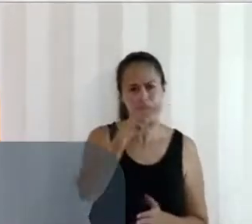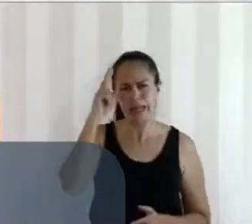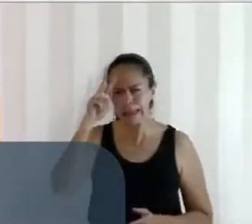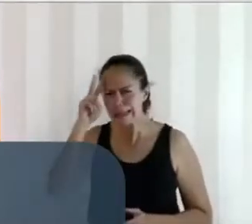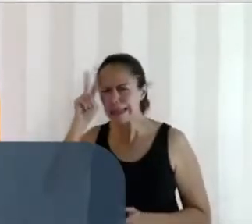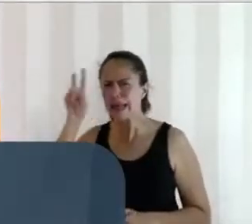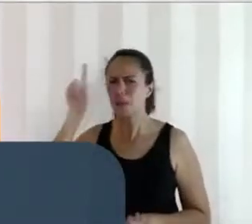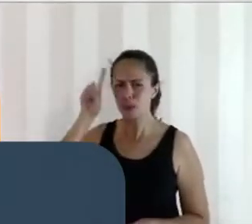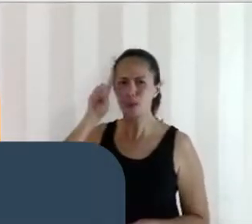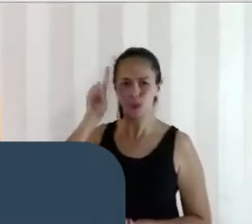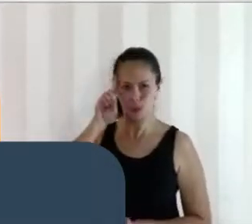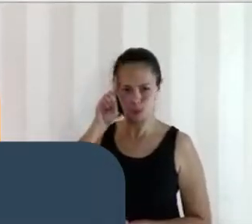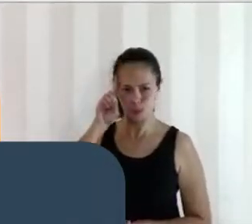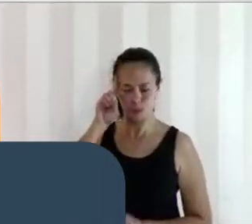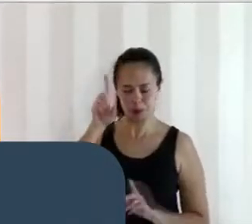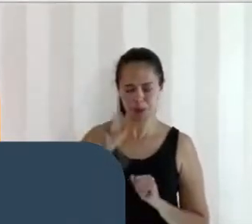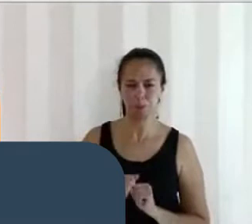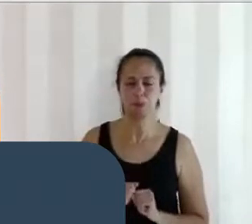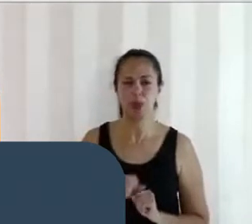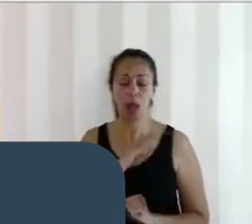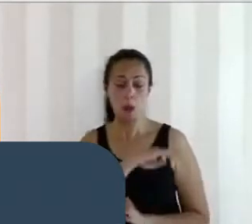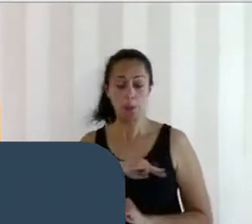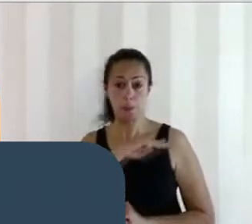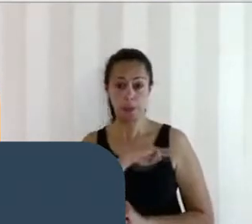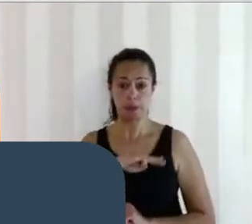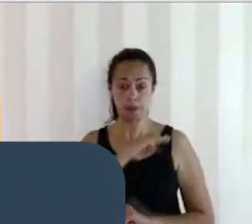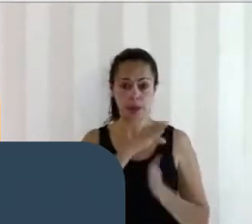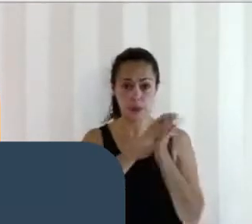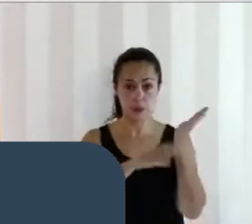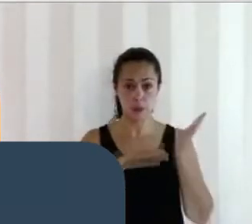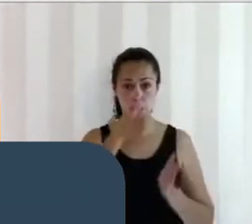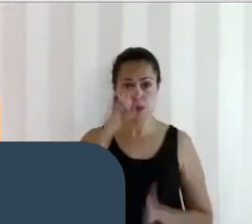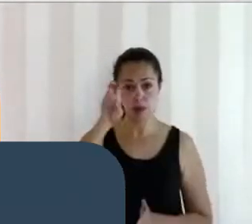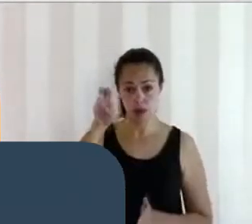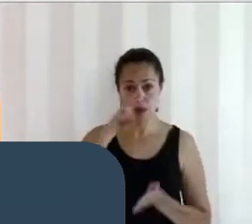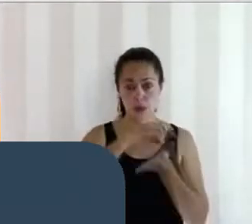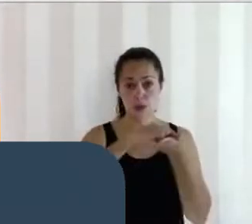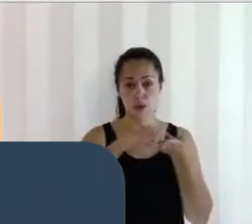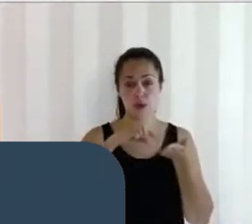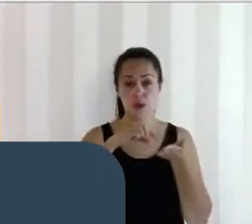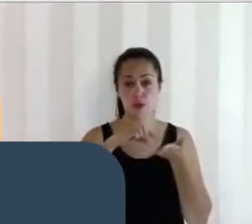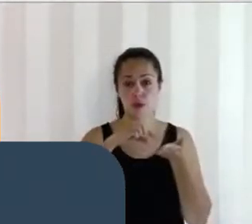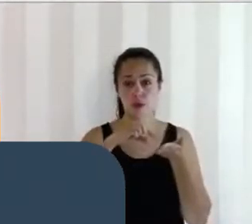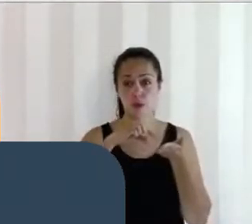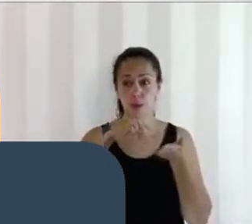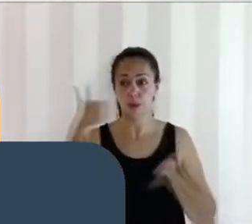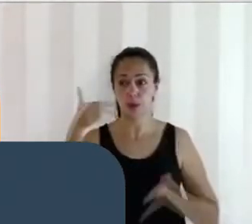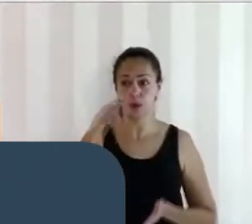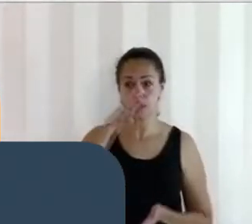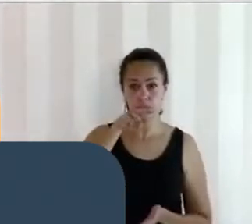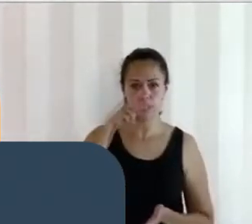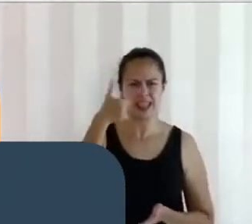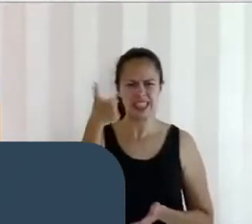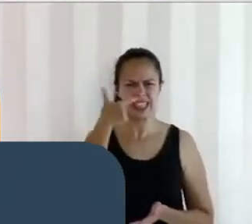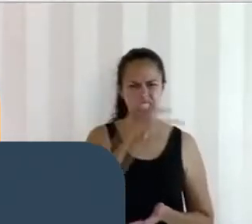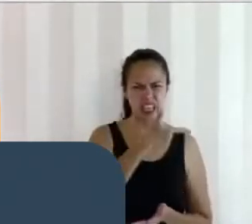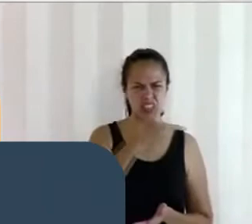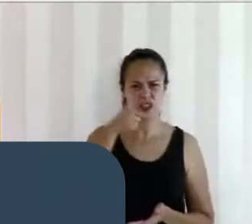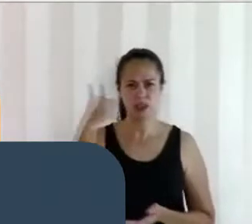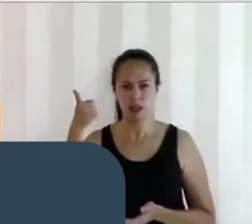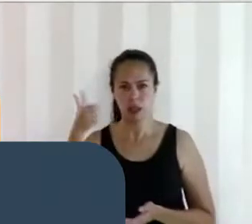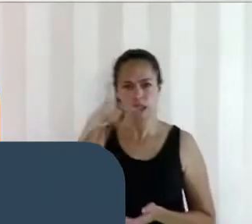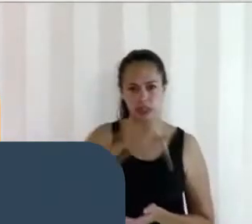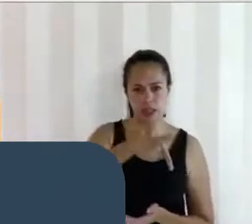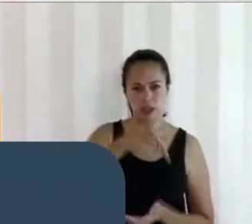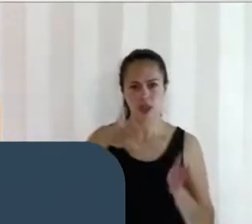em Mateus capítulo 5, versículos 17 a 20. Mateus 5,